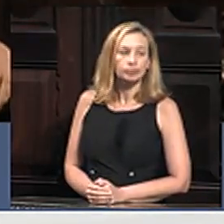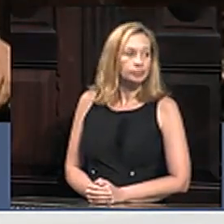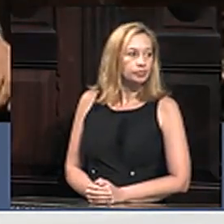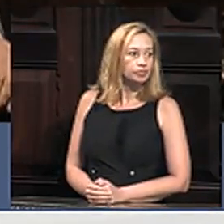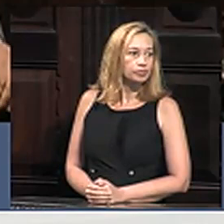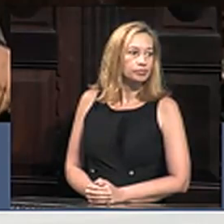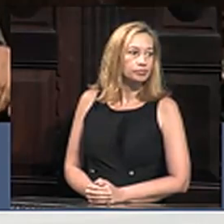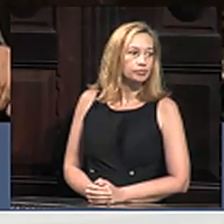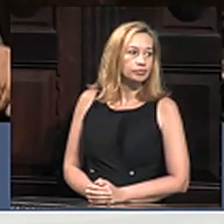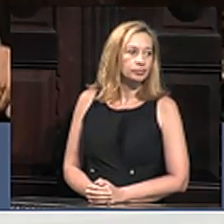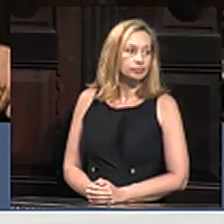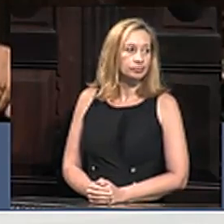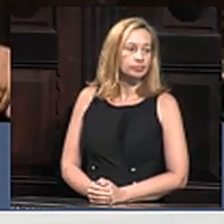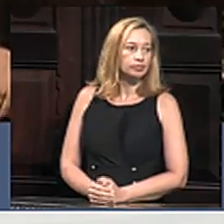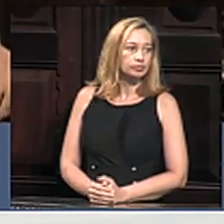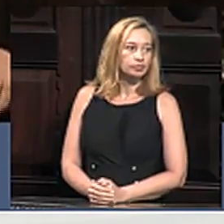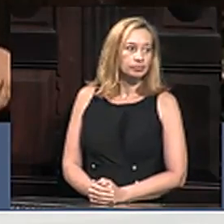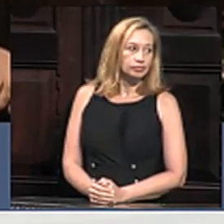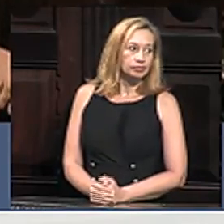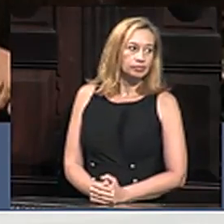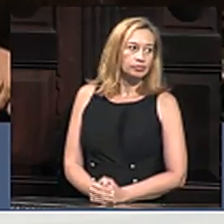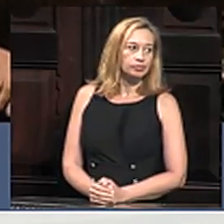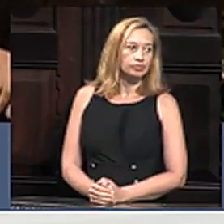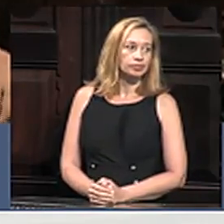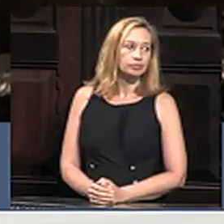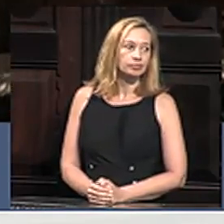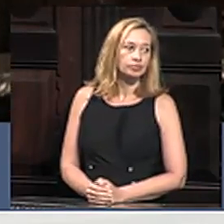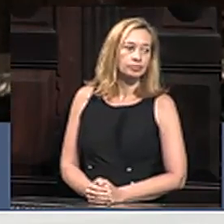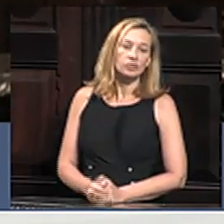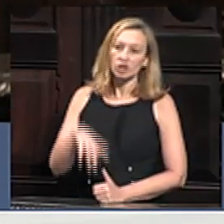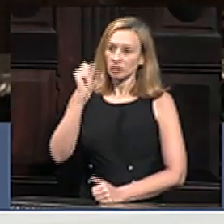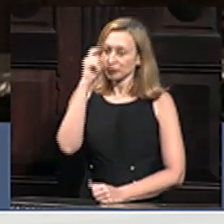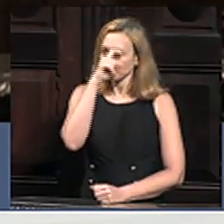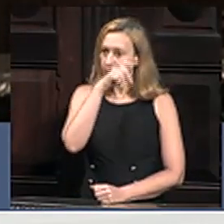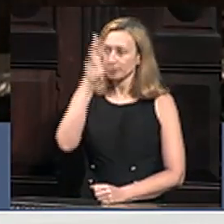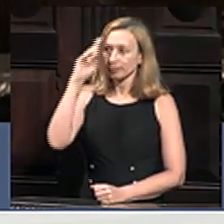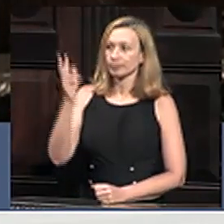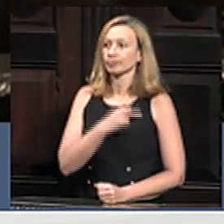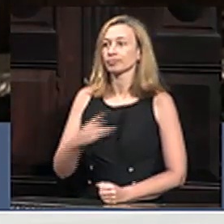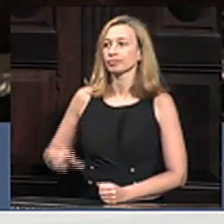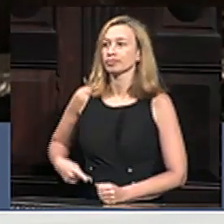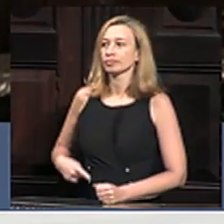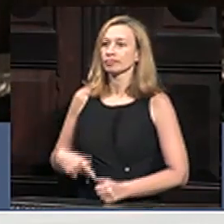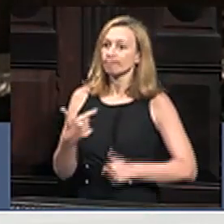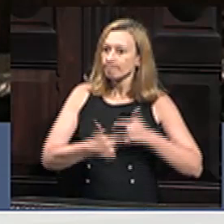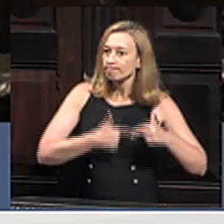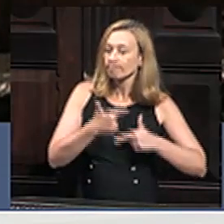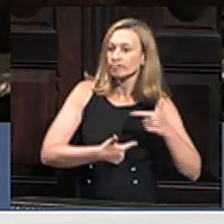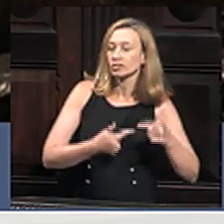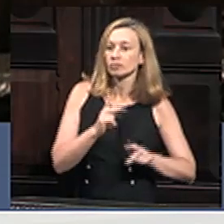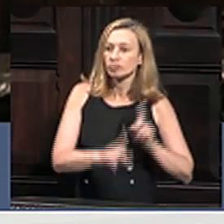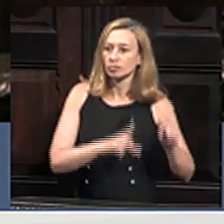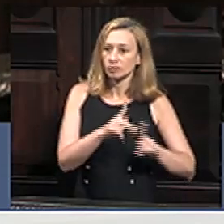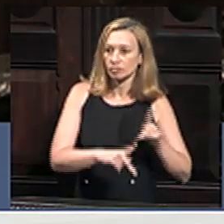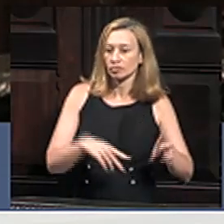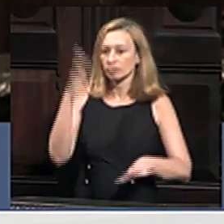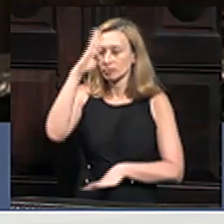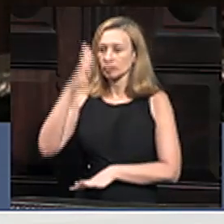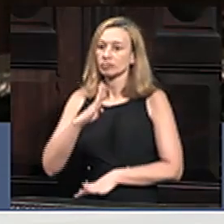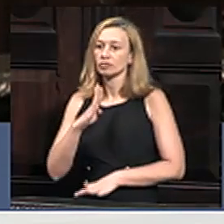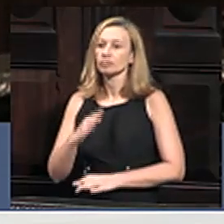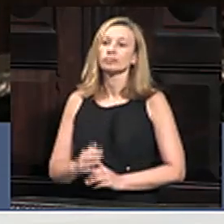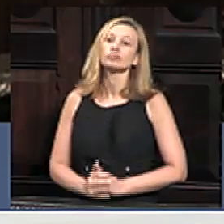foi muito dura, senhor presidente, a luta do povo brasileiro para